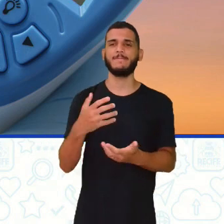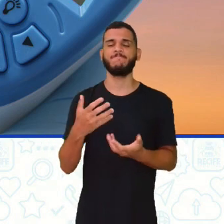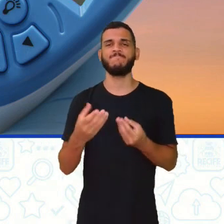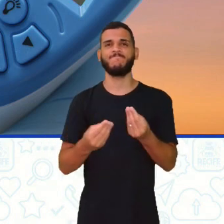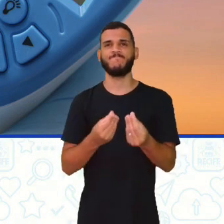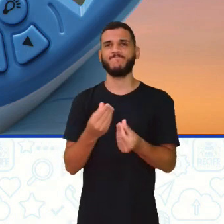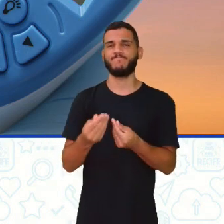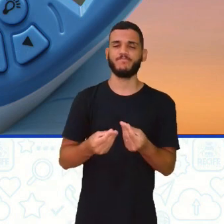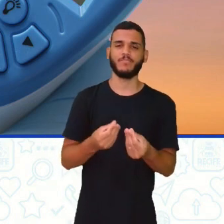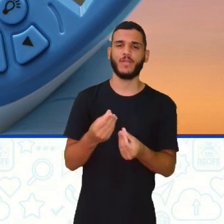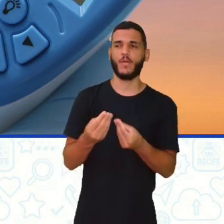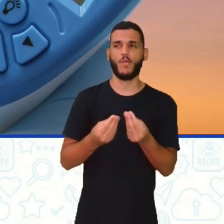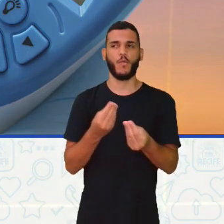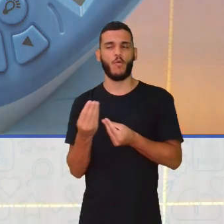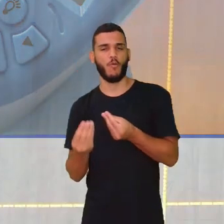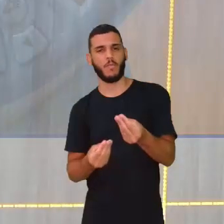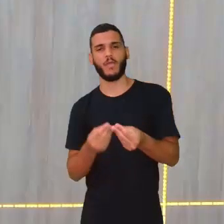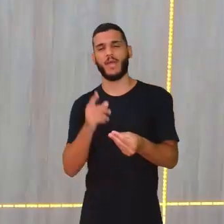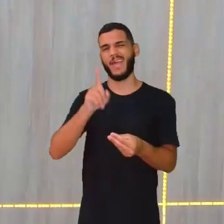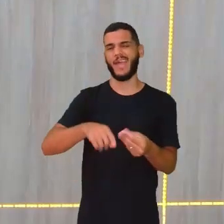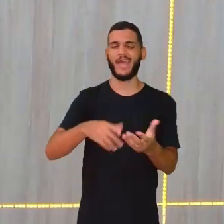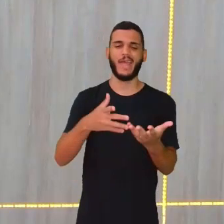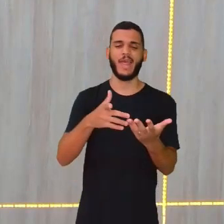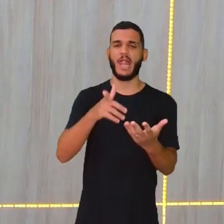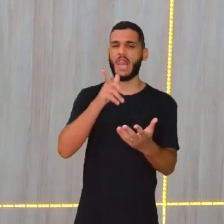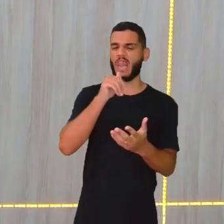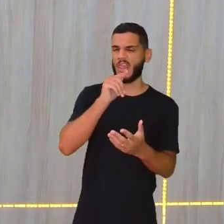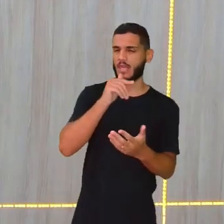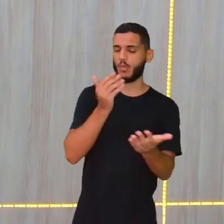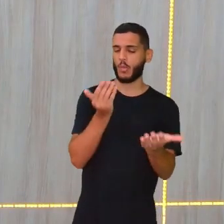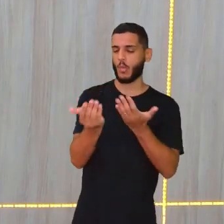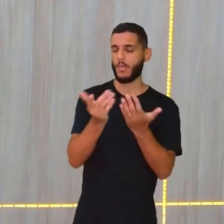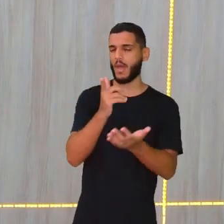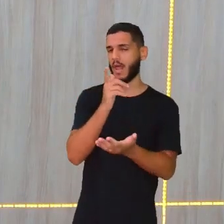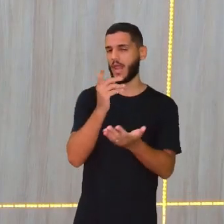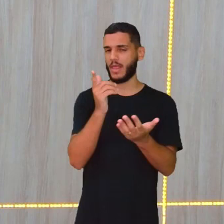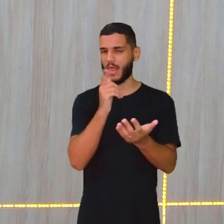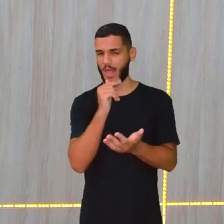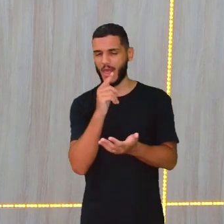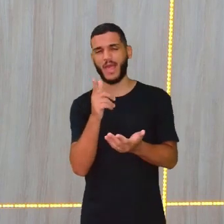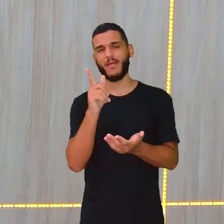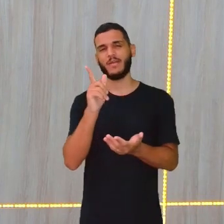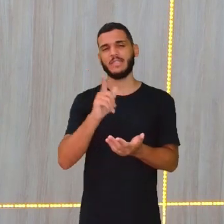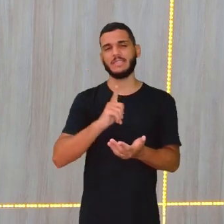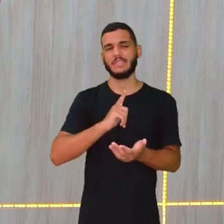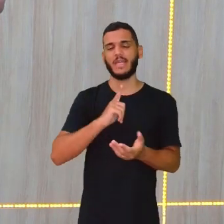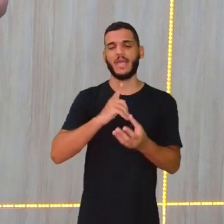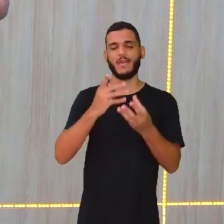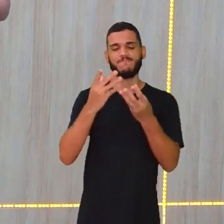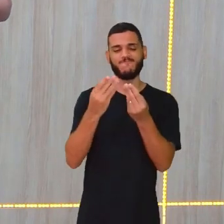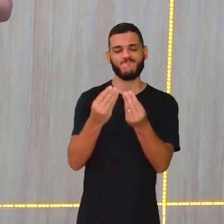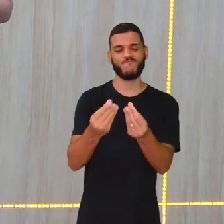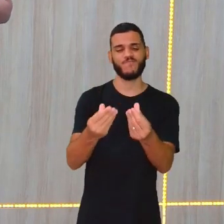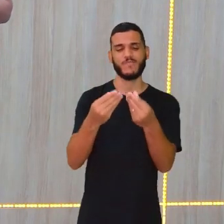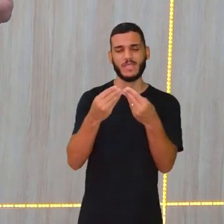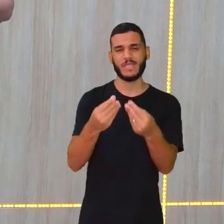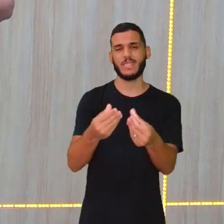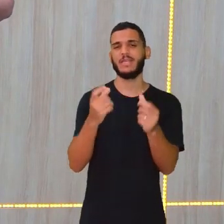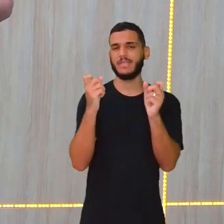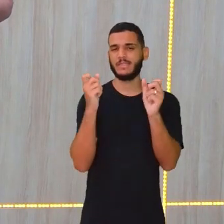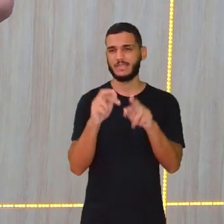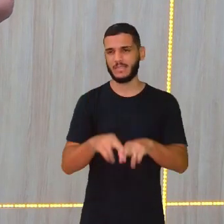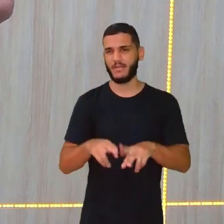plasma, né? Ele não é tão líquido quanto a questão da água. Ele apresenta aí uma densidade.